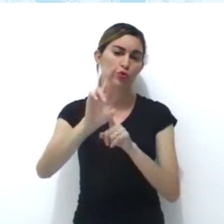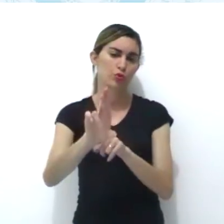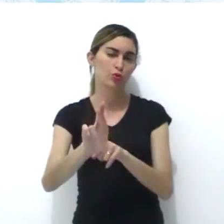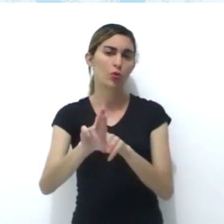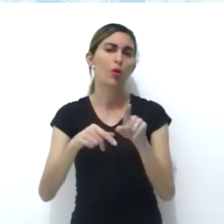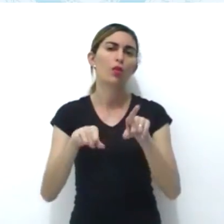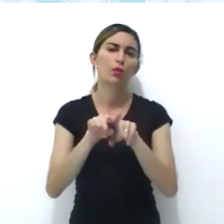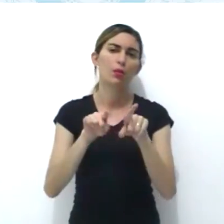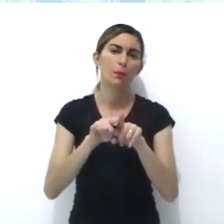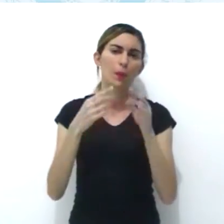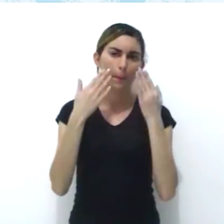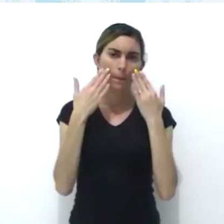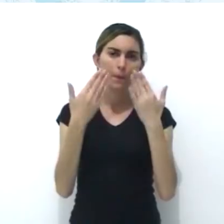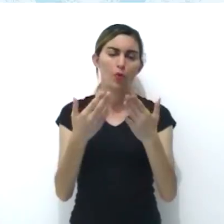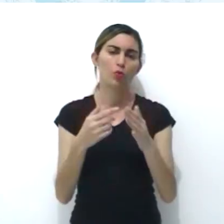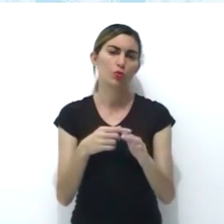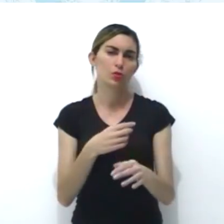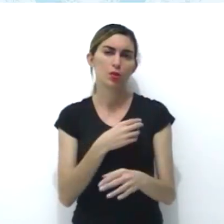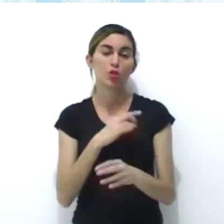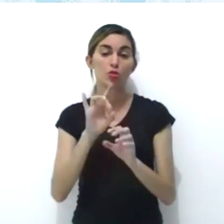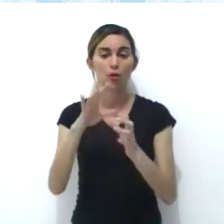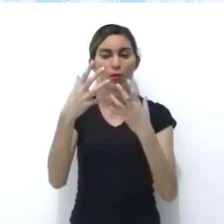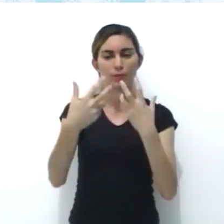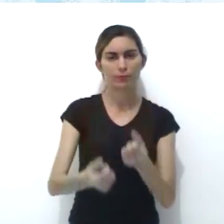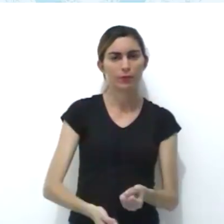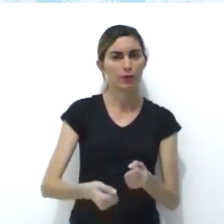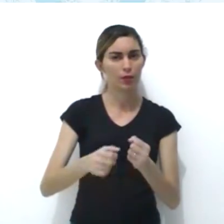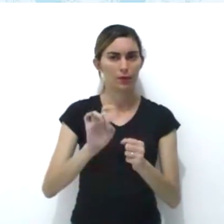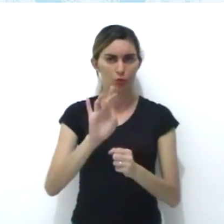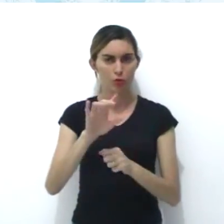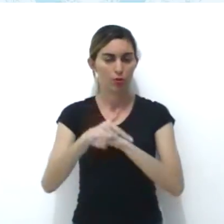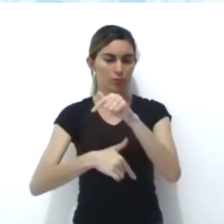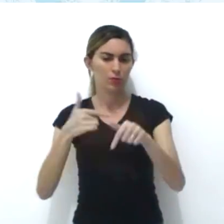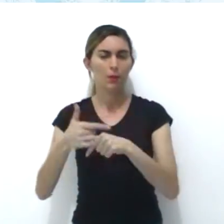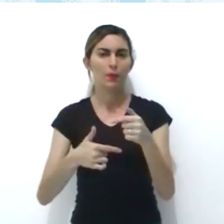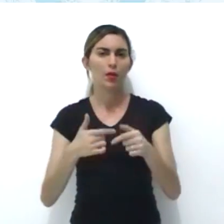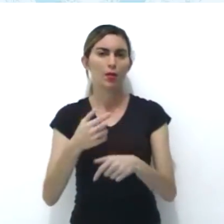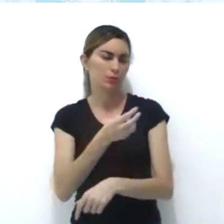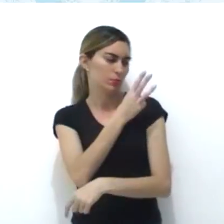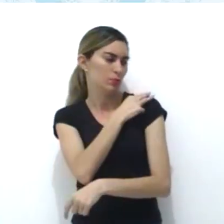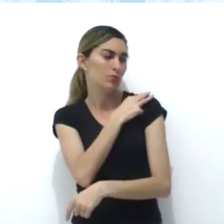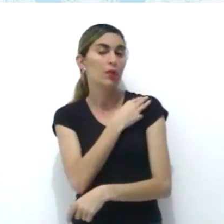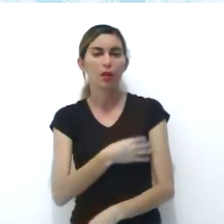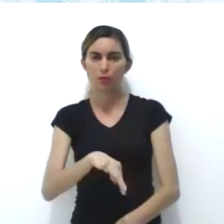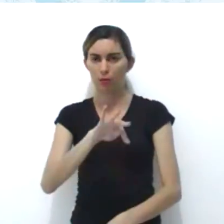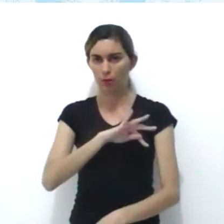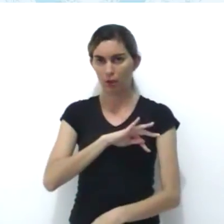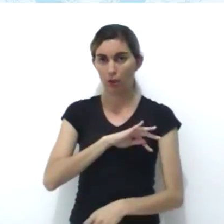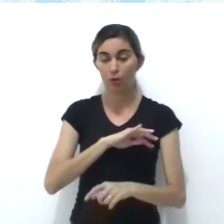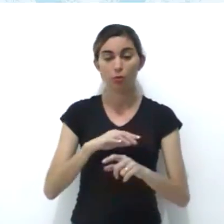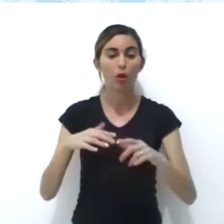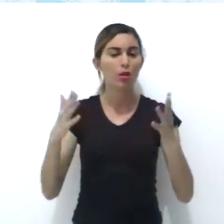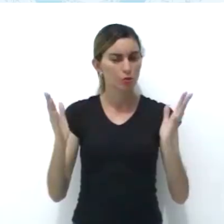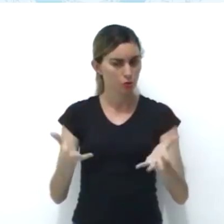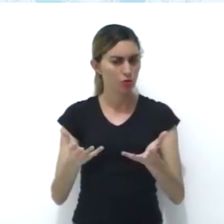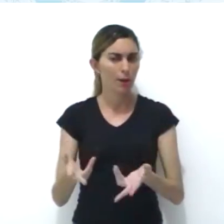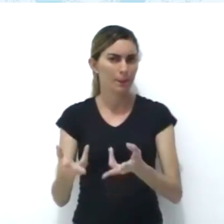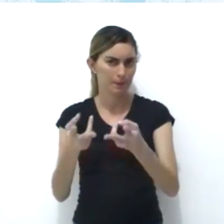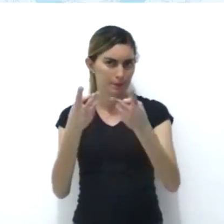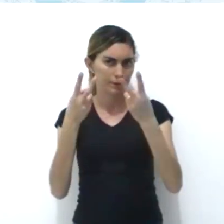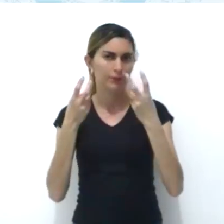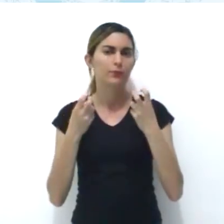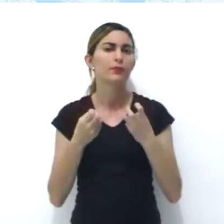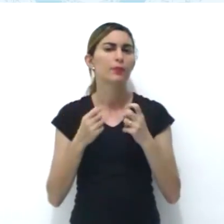FEBRACE, a Mostratec só permitia, melhor dizendo, trabalhos de ensino médio e ensino técnico. E eles